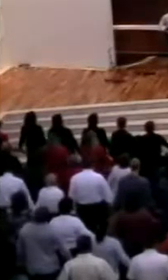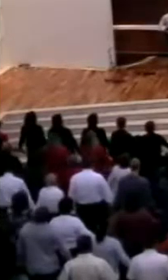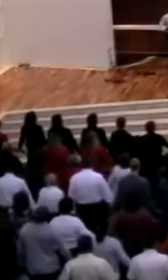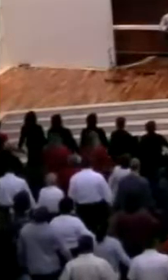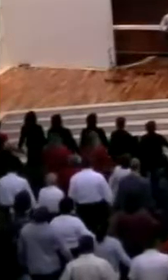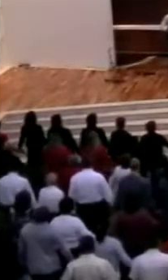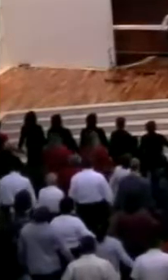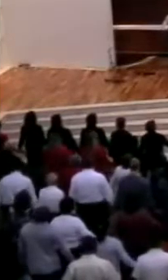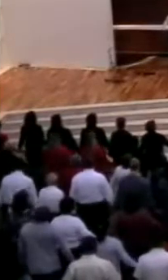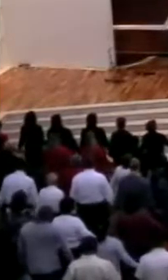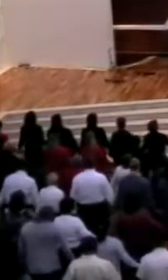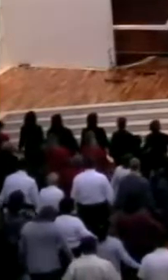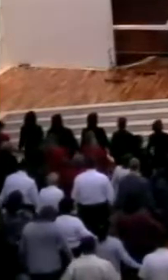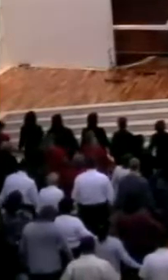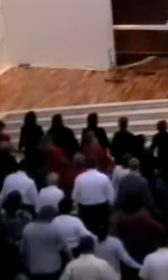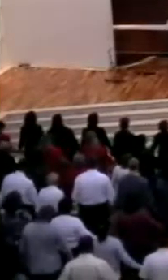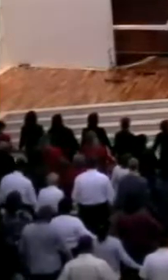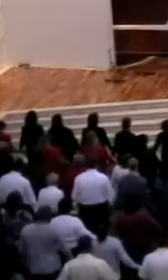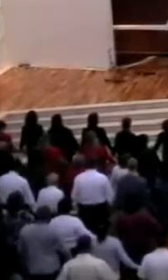Deus vai agir.